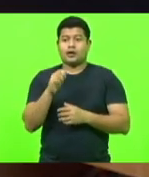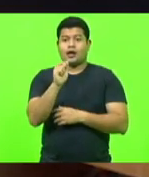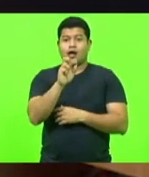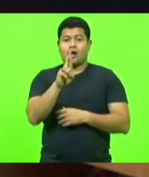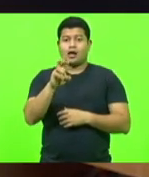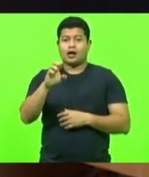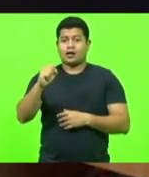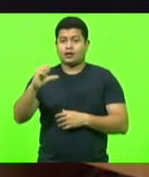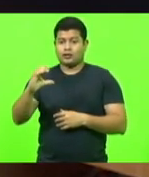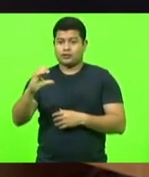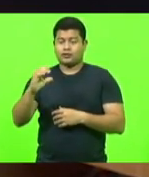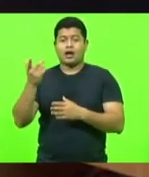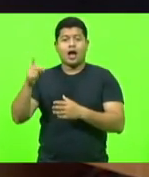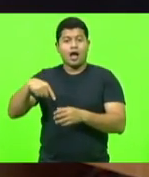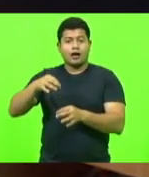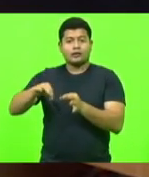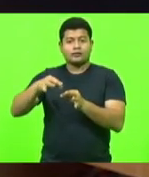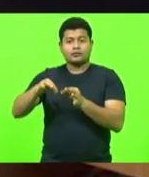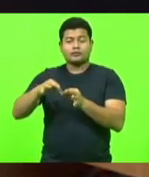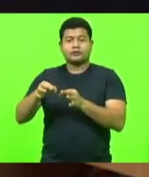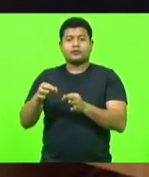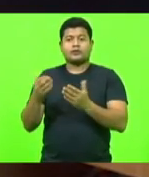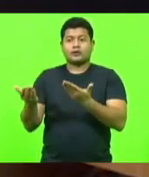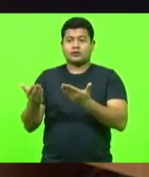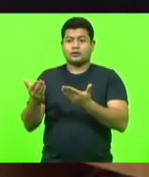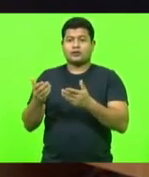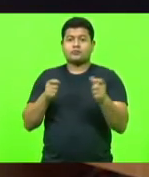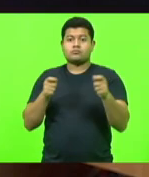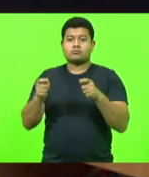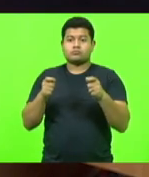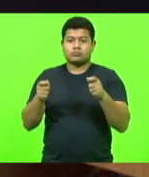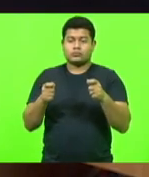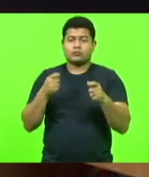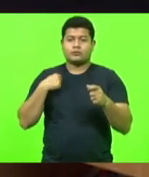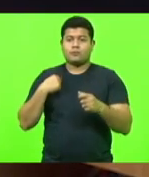Estado, também se manifestou contrária,